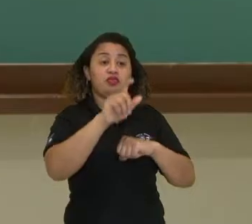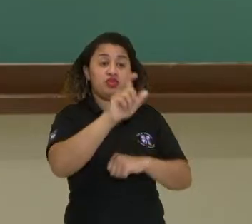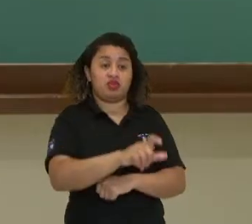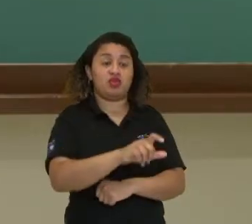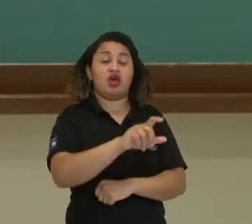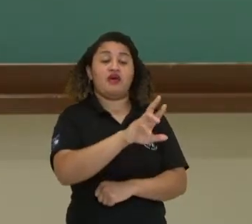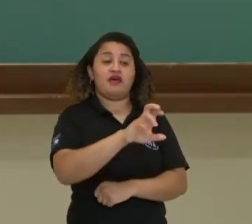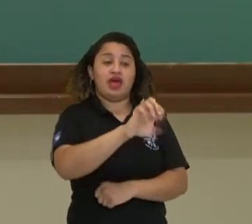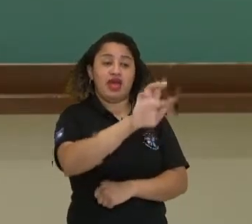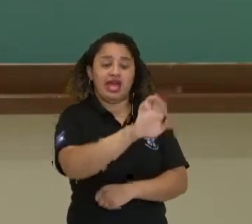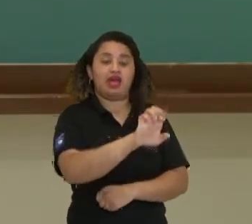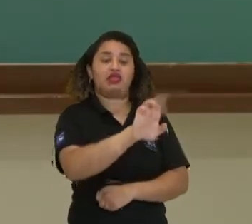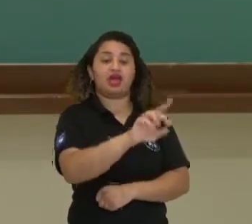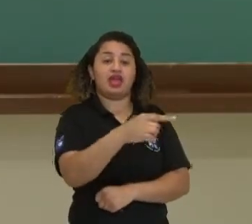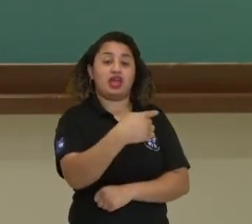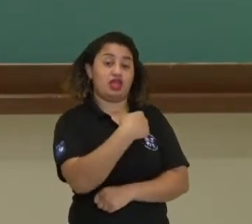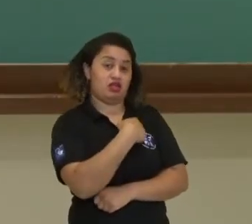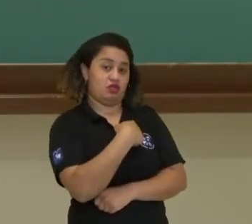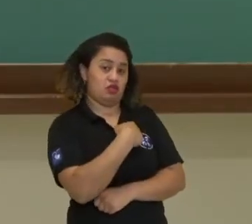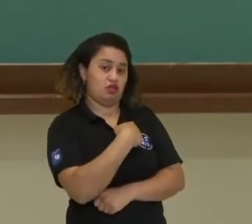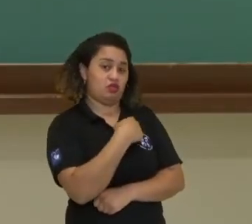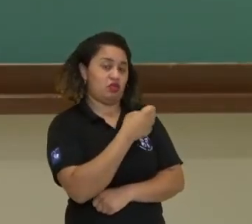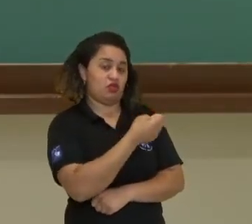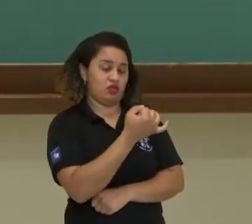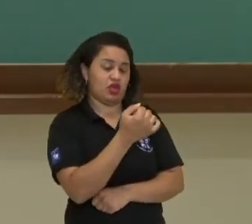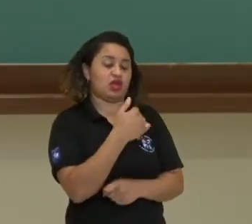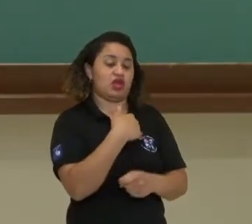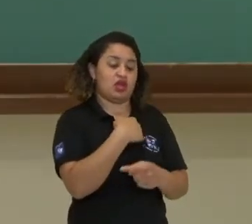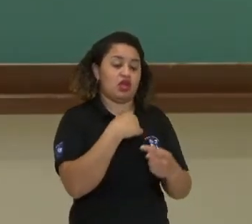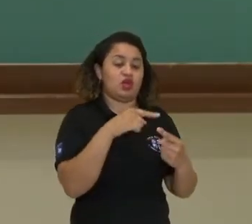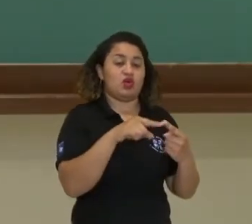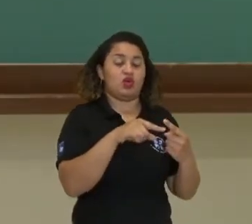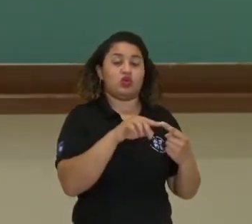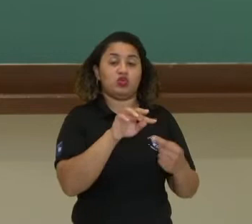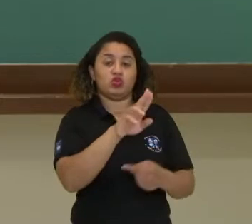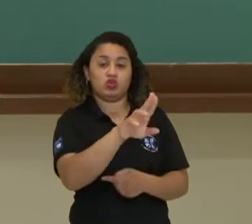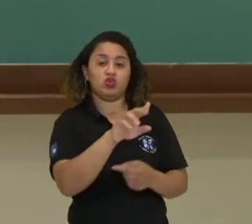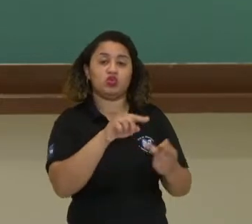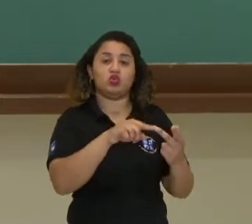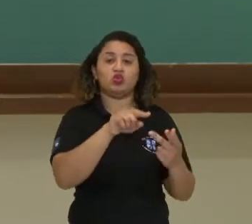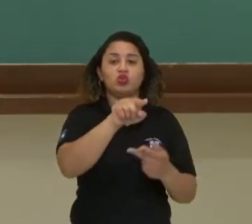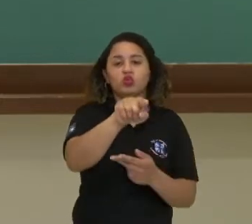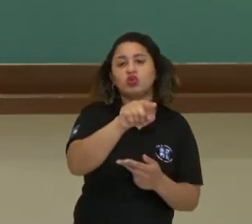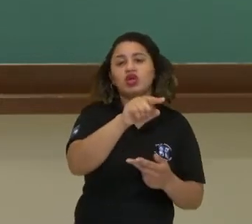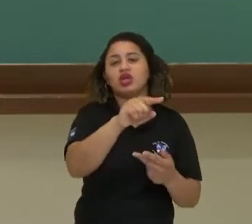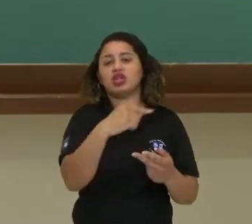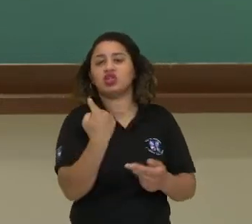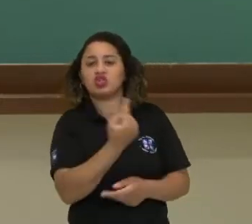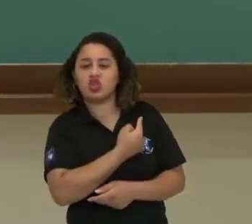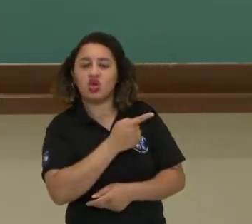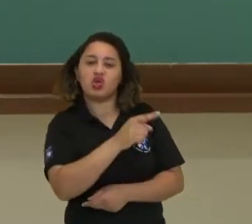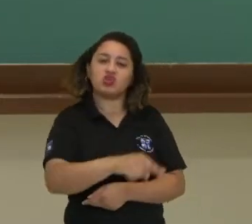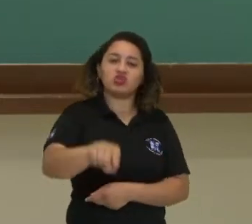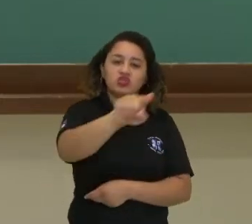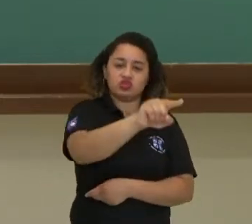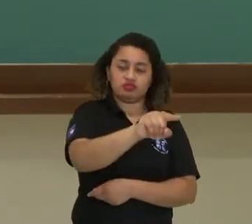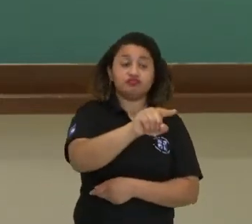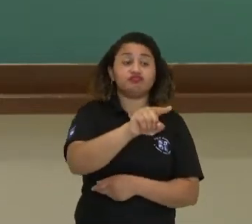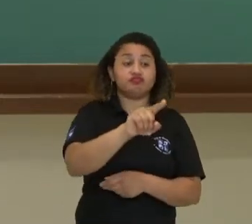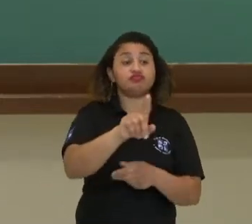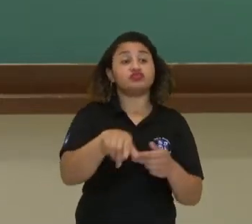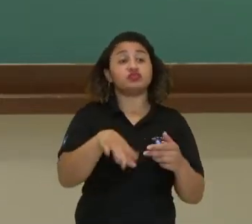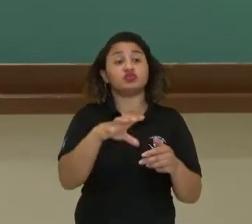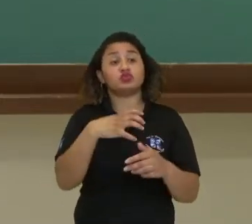Então quais são os caso reto eu tu ele nós vós eles os